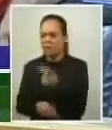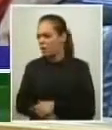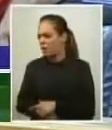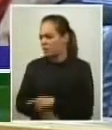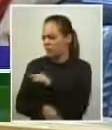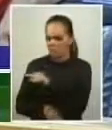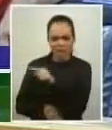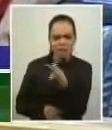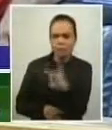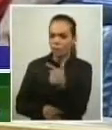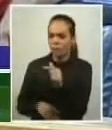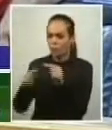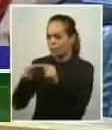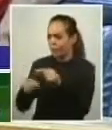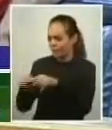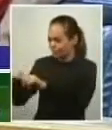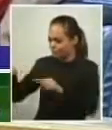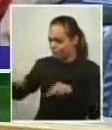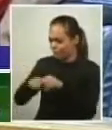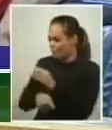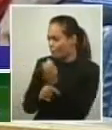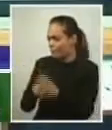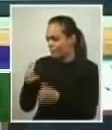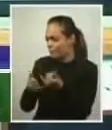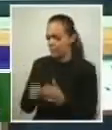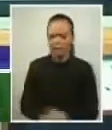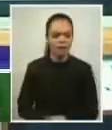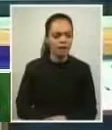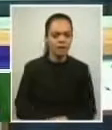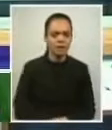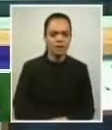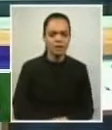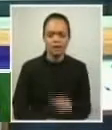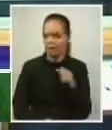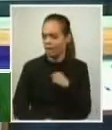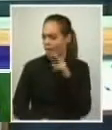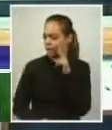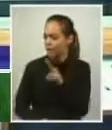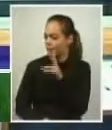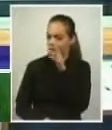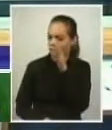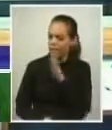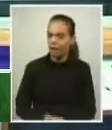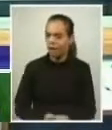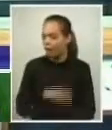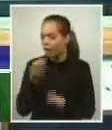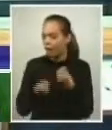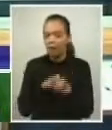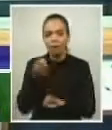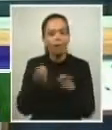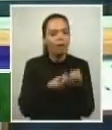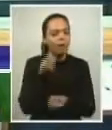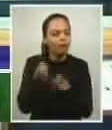quintal e o nível de alienação de distanciamento da realidade do